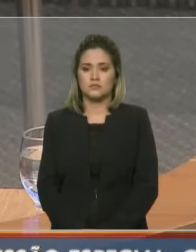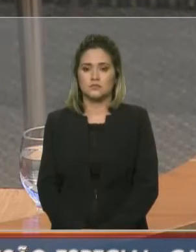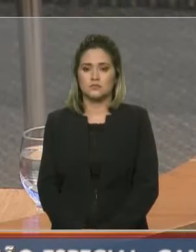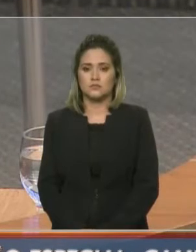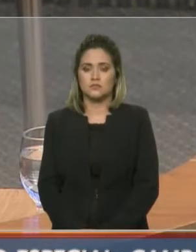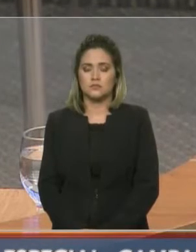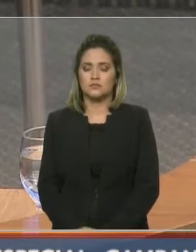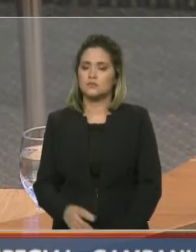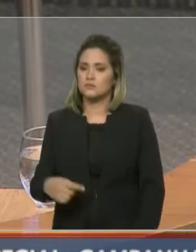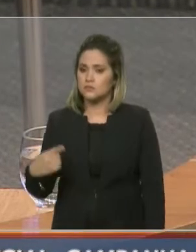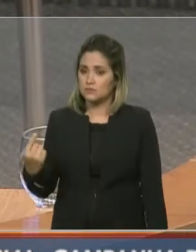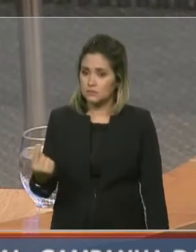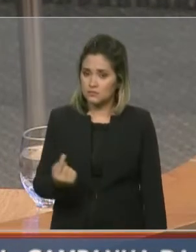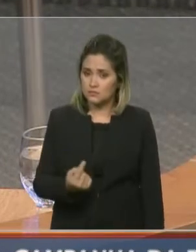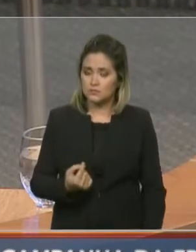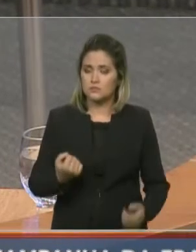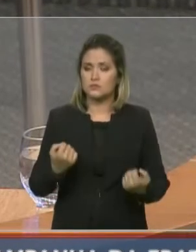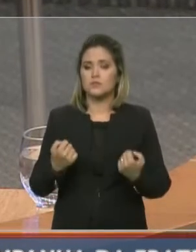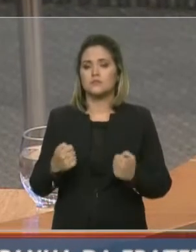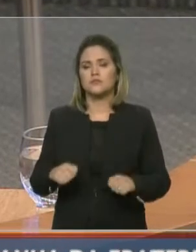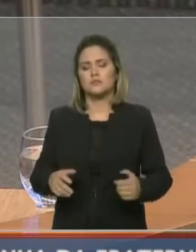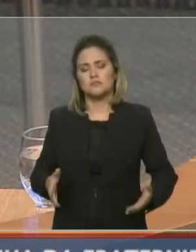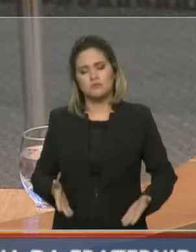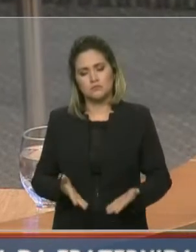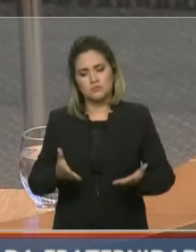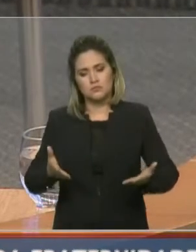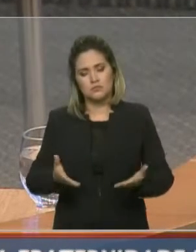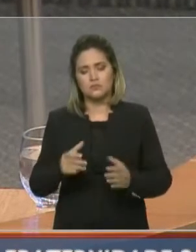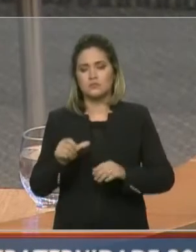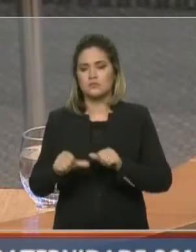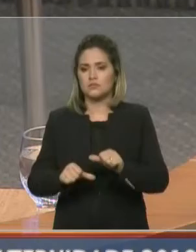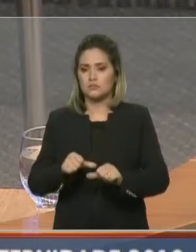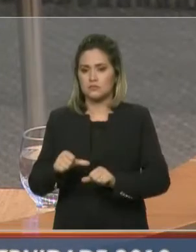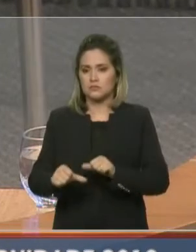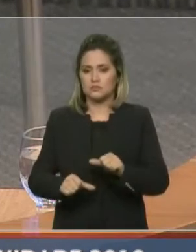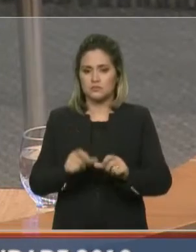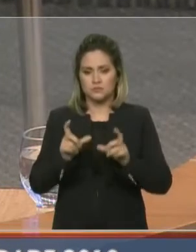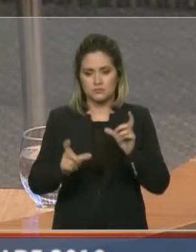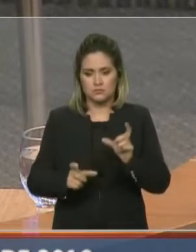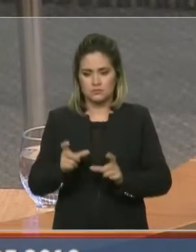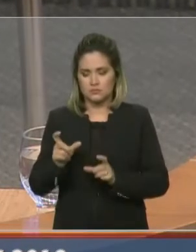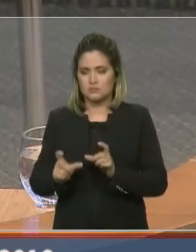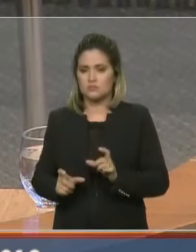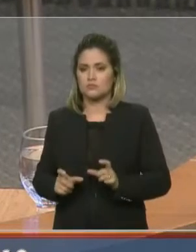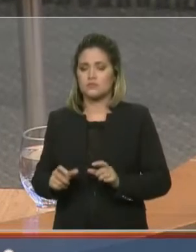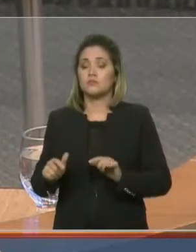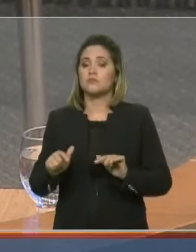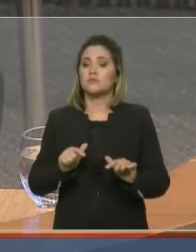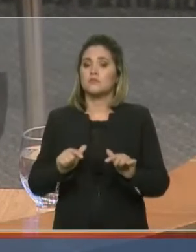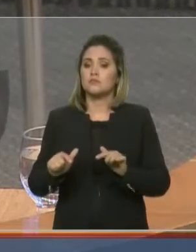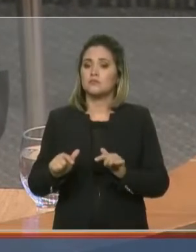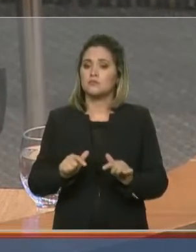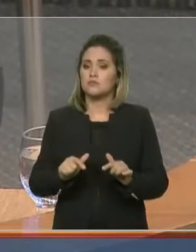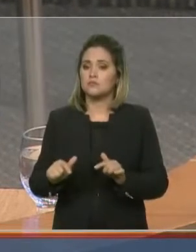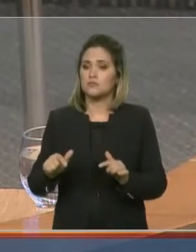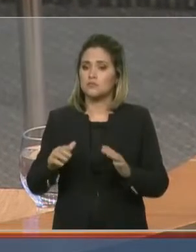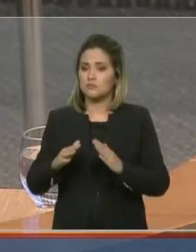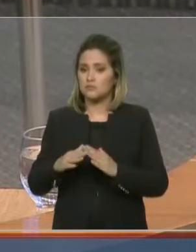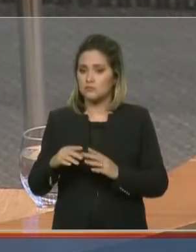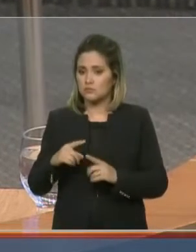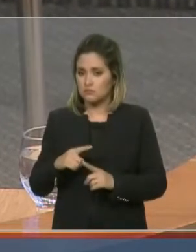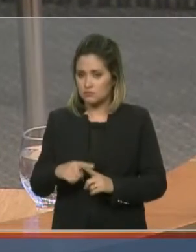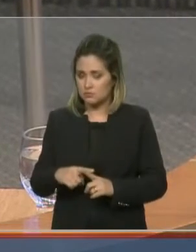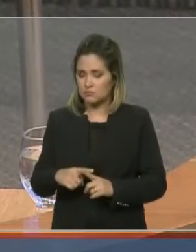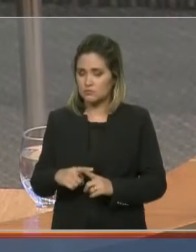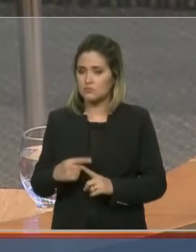de transformação dessa mesma realidade. Na ação pastoral da Igreja, de modo particular, de cada